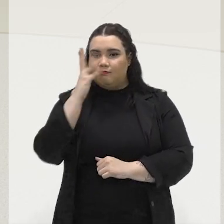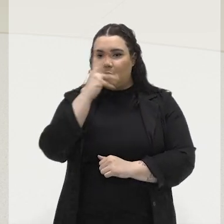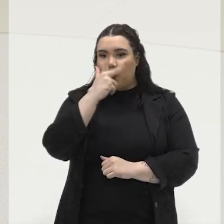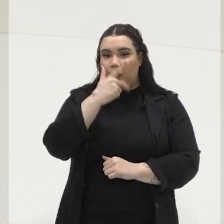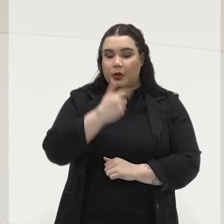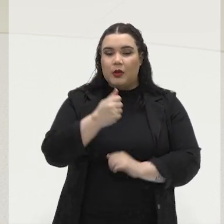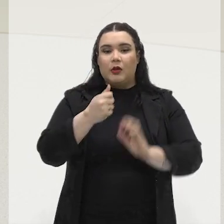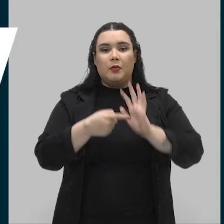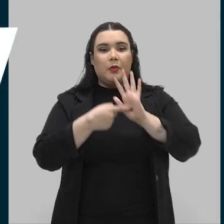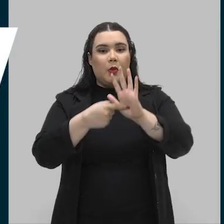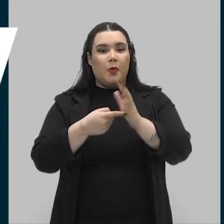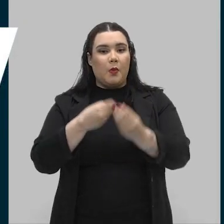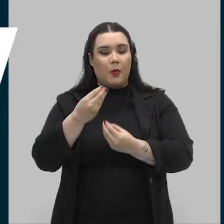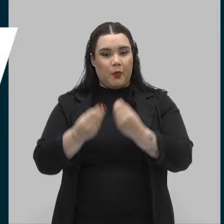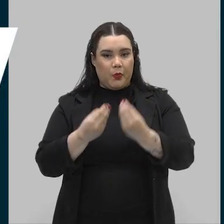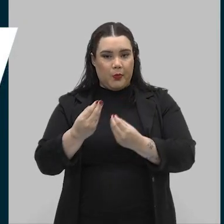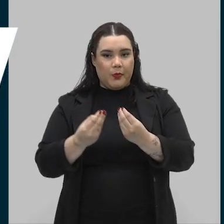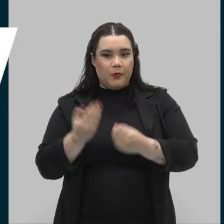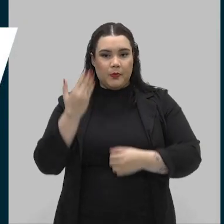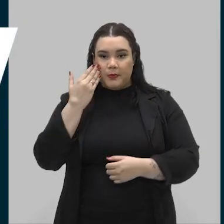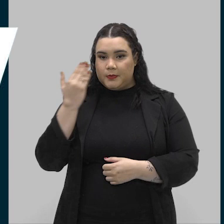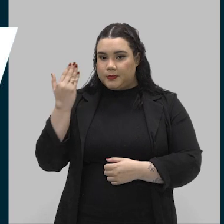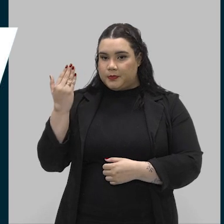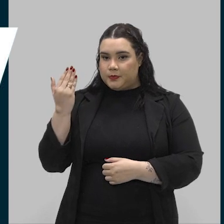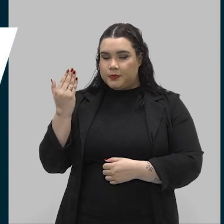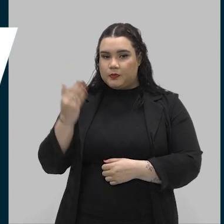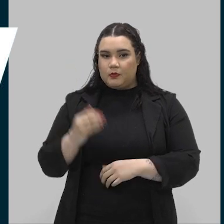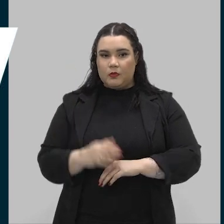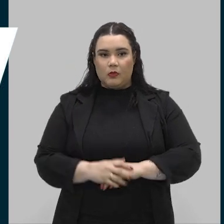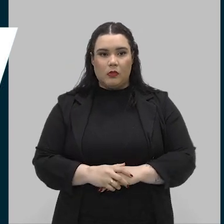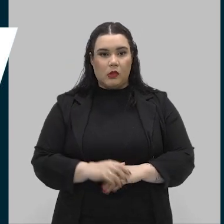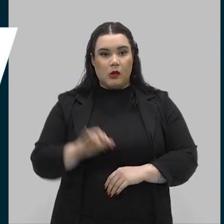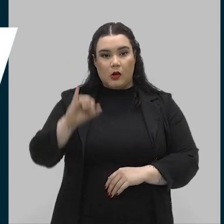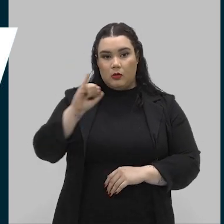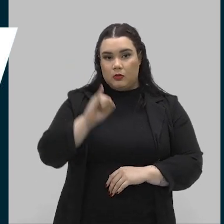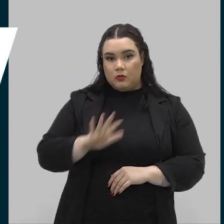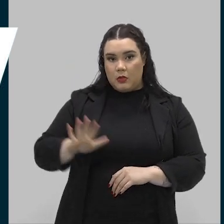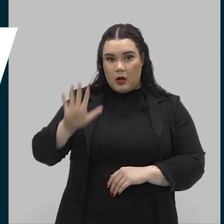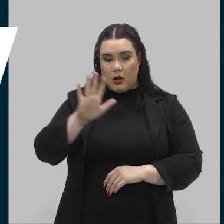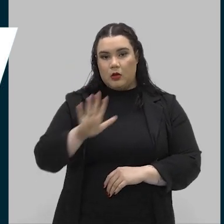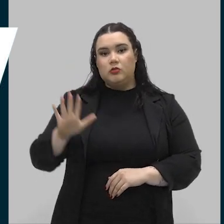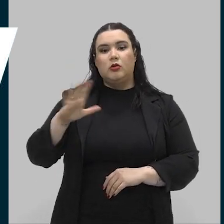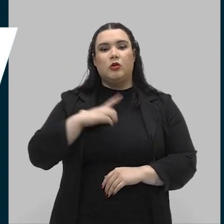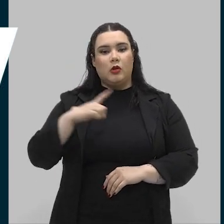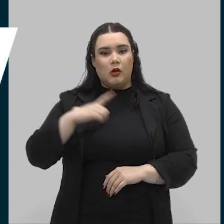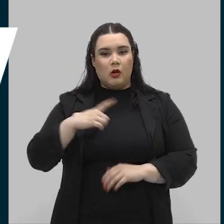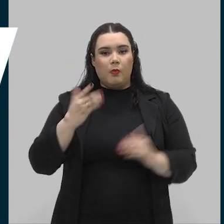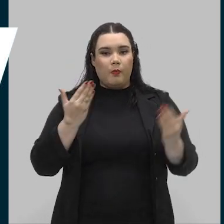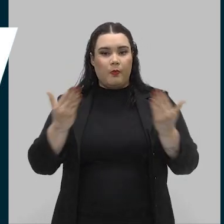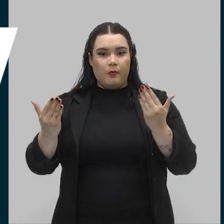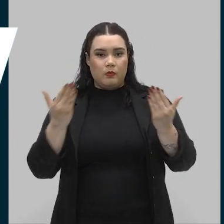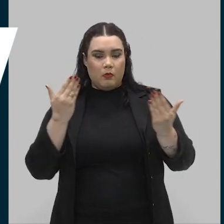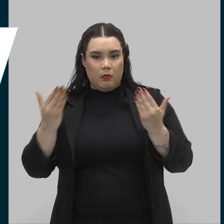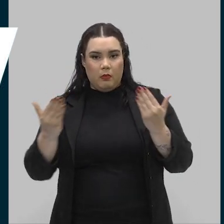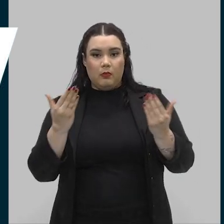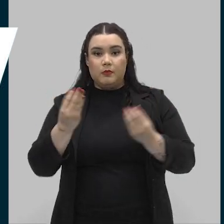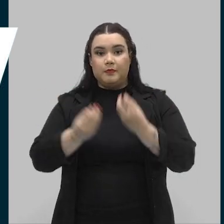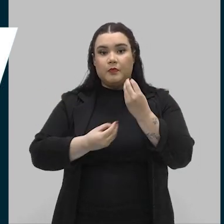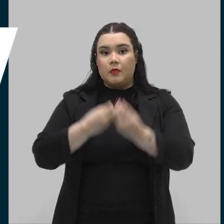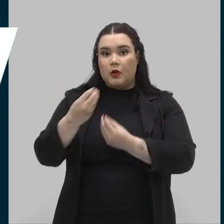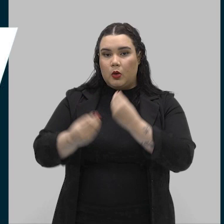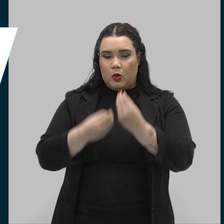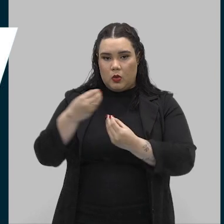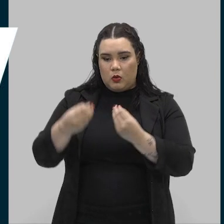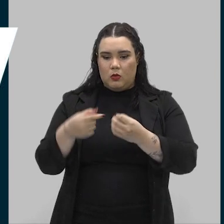sobre a teoria do Big Bang. Olha só. Aí nessa imagem, então, a gente pode comparar como o